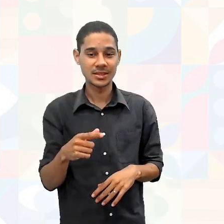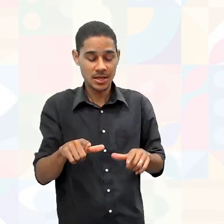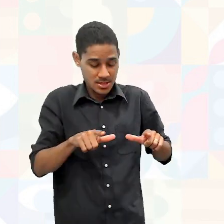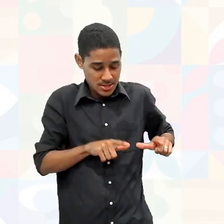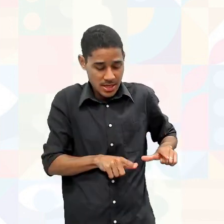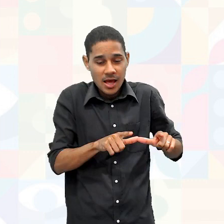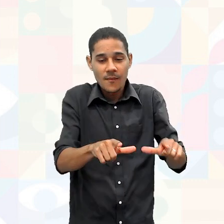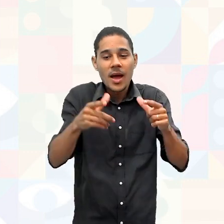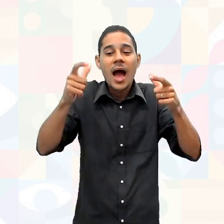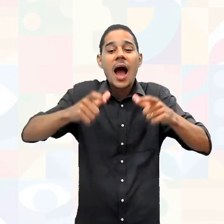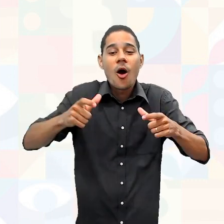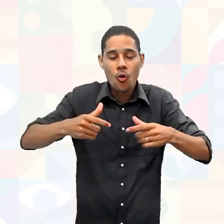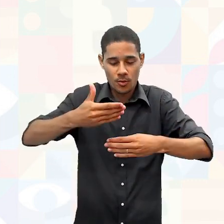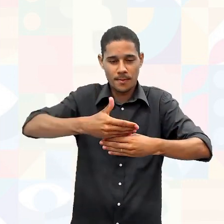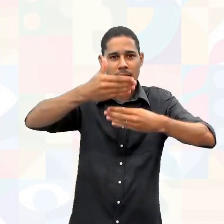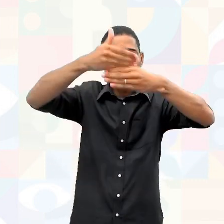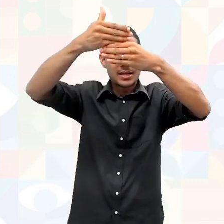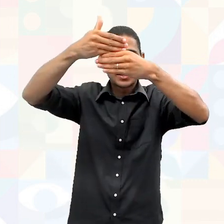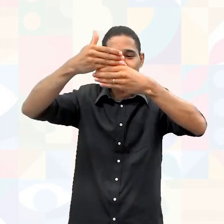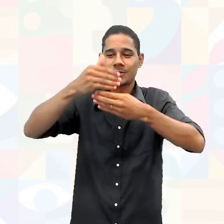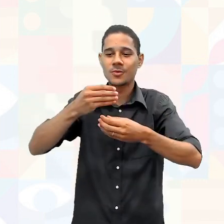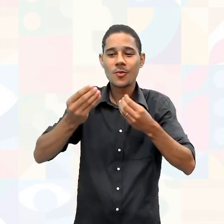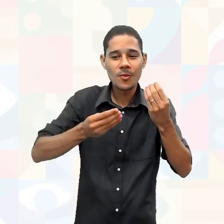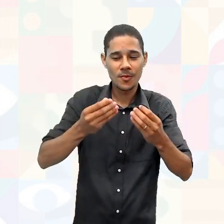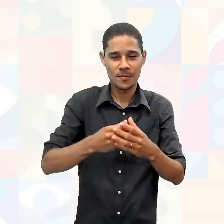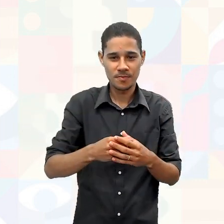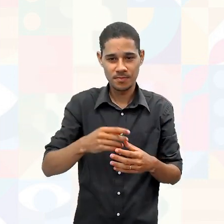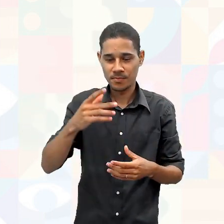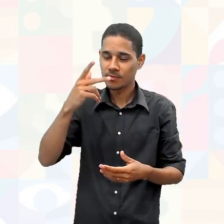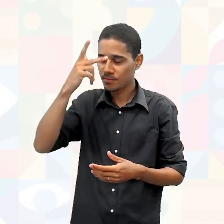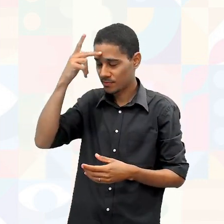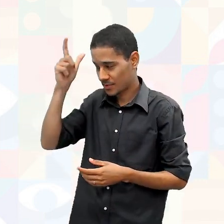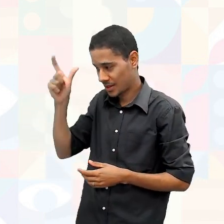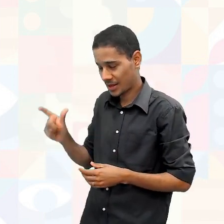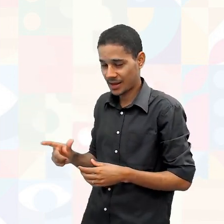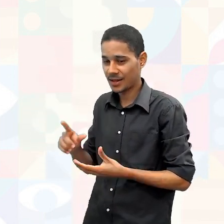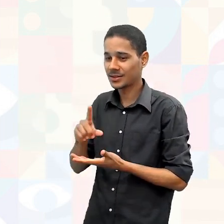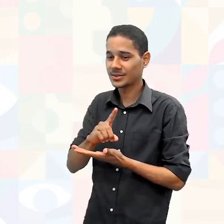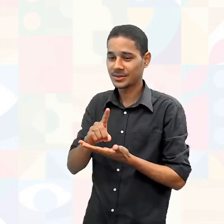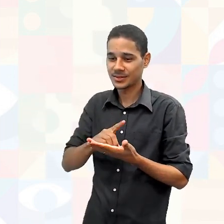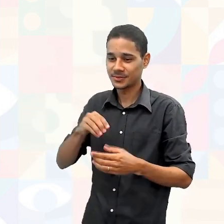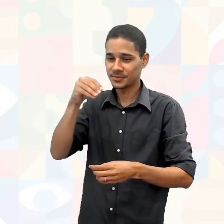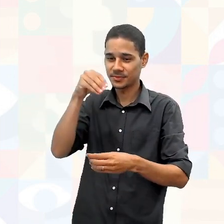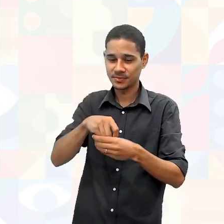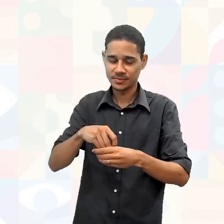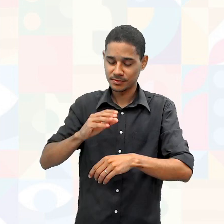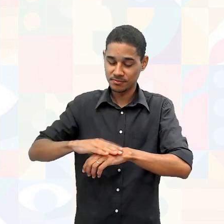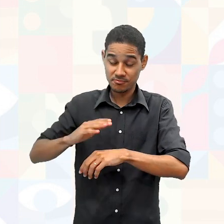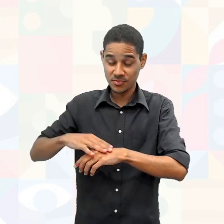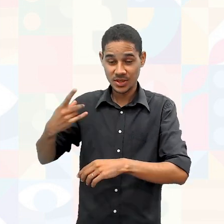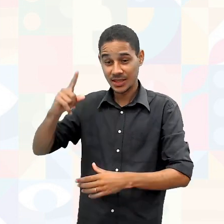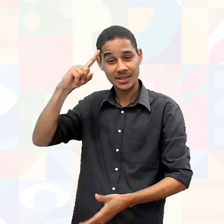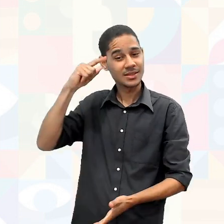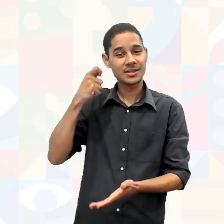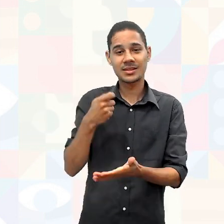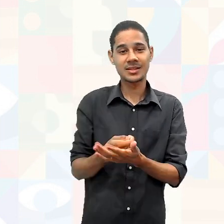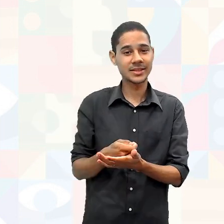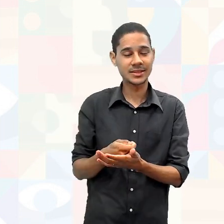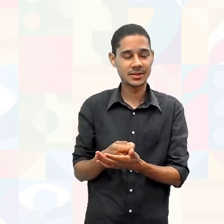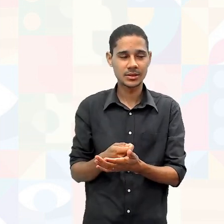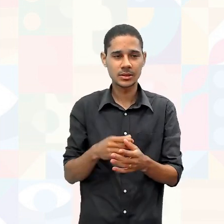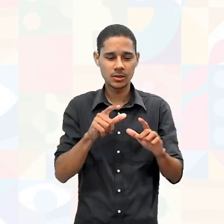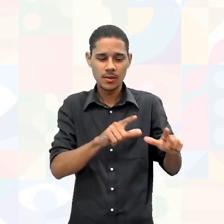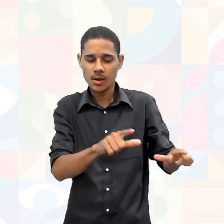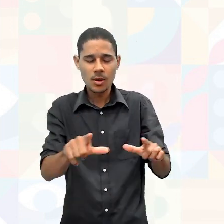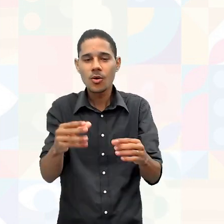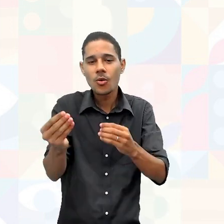assentada em cada uma das paredes. Cabe ao designer de interiores definir como é que vai ser esse assentamento para que